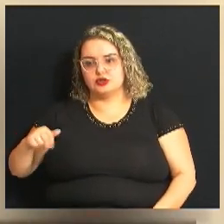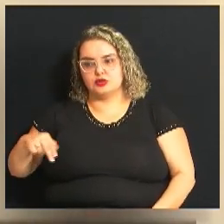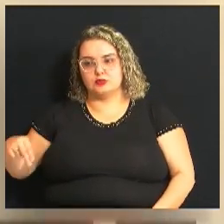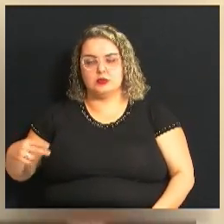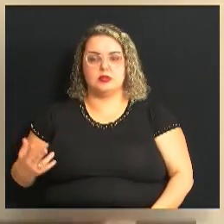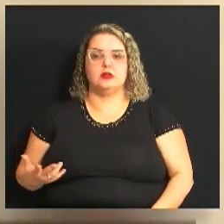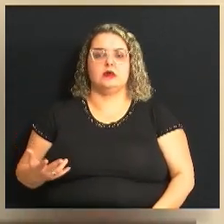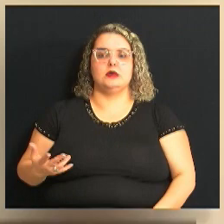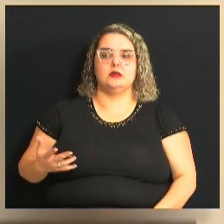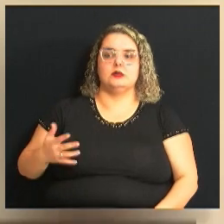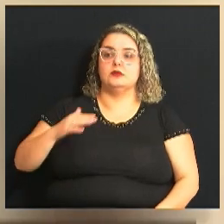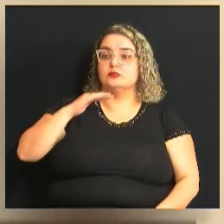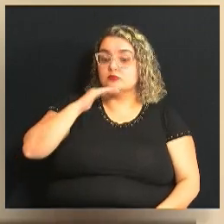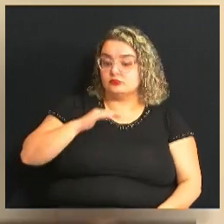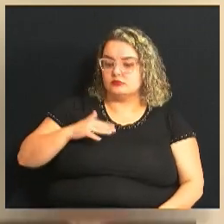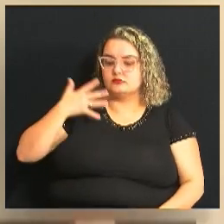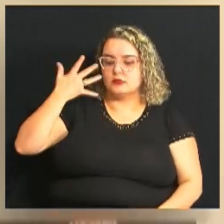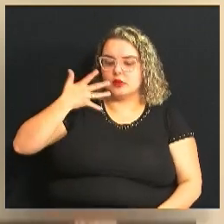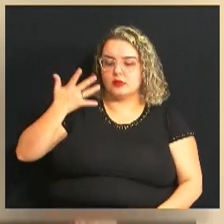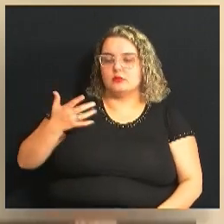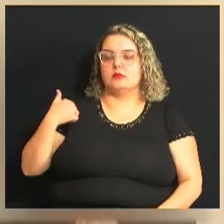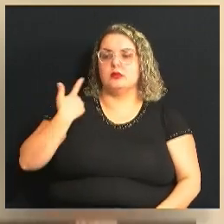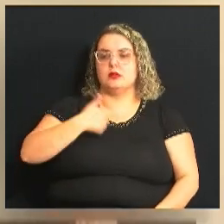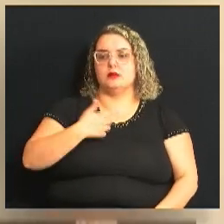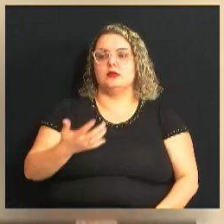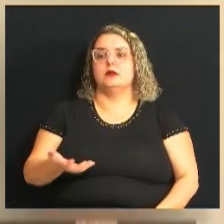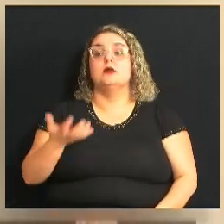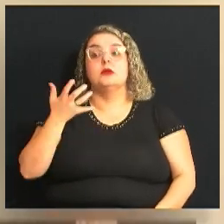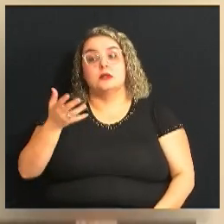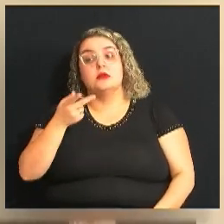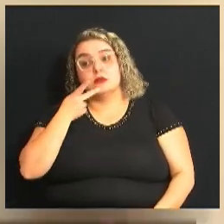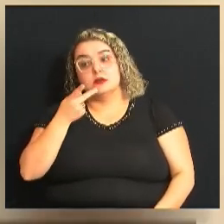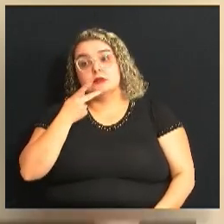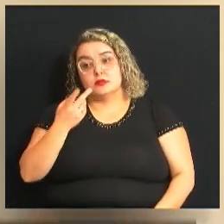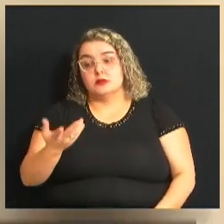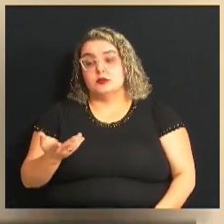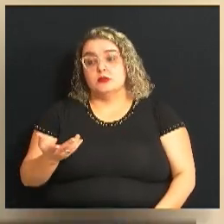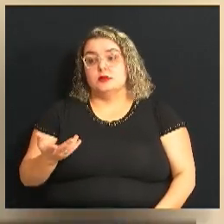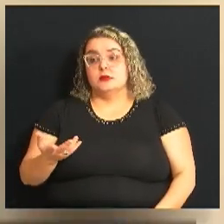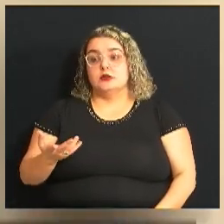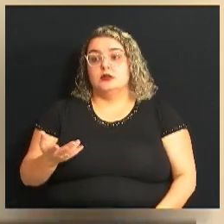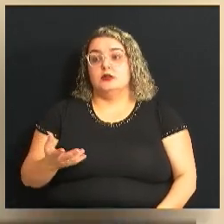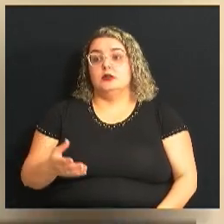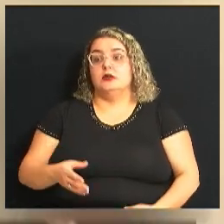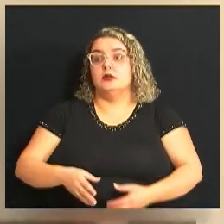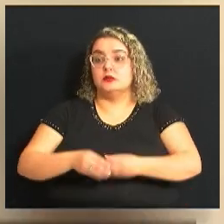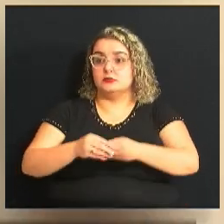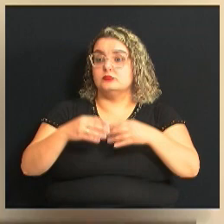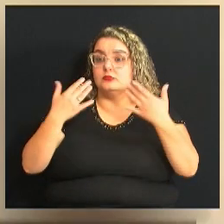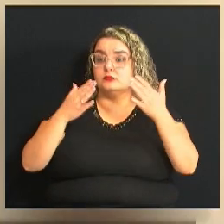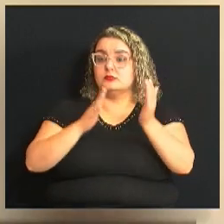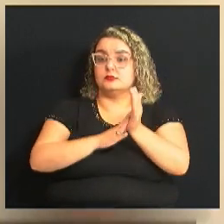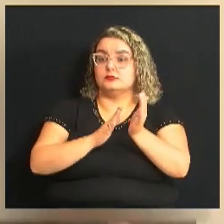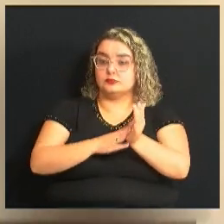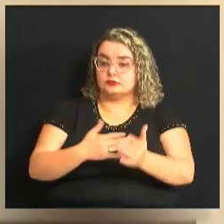palestra para nós. Queria dizer isso, cumprimentar novamente o Cecílio, né,